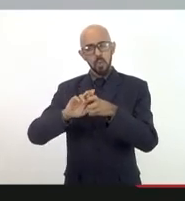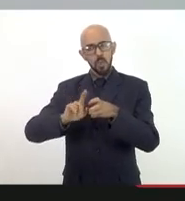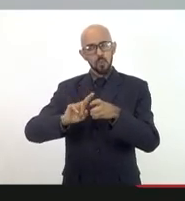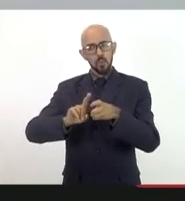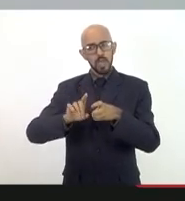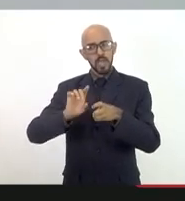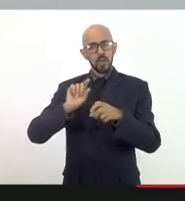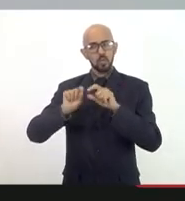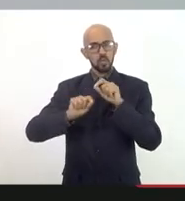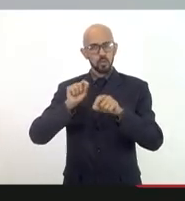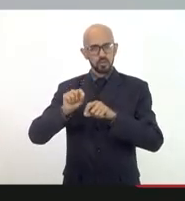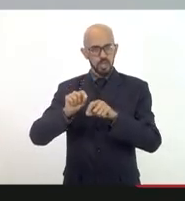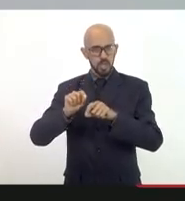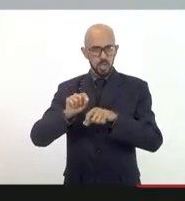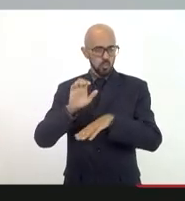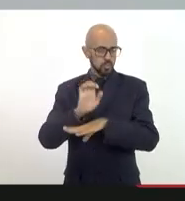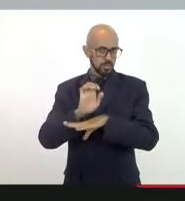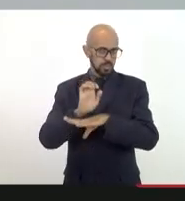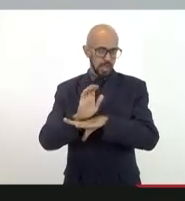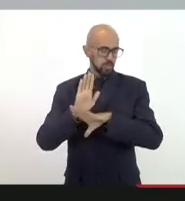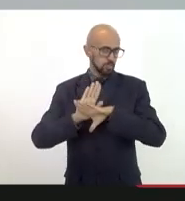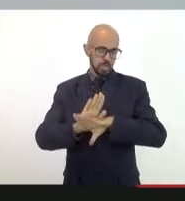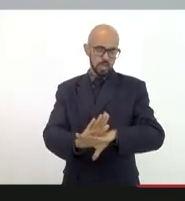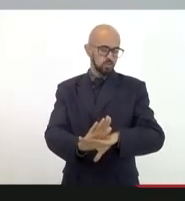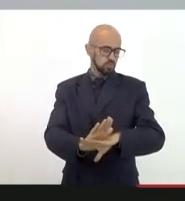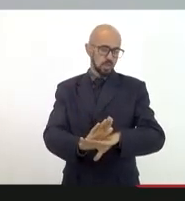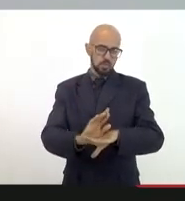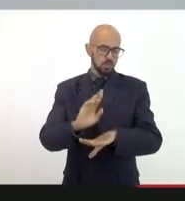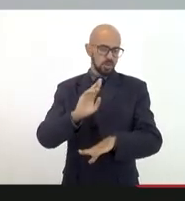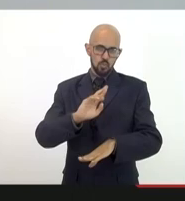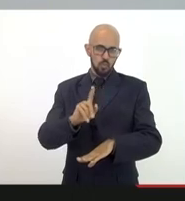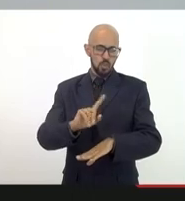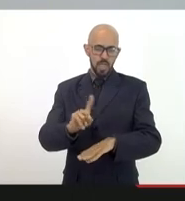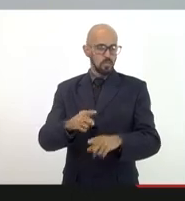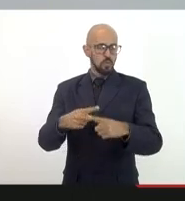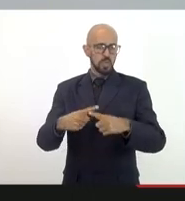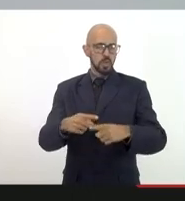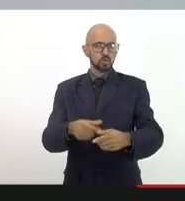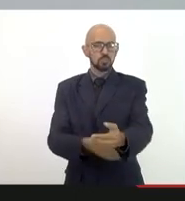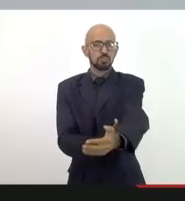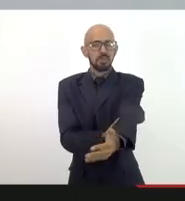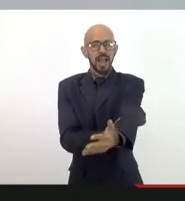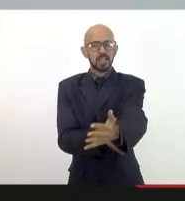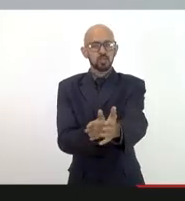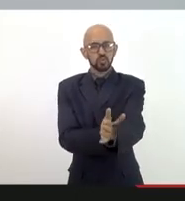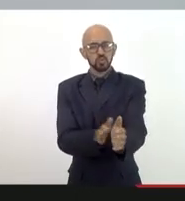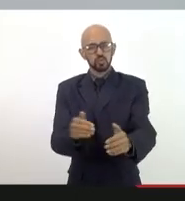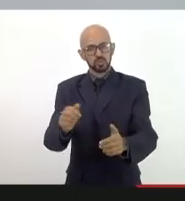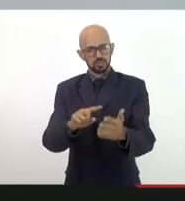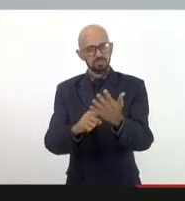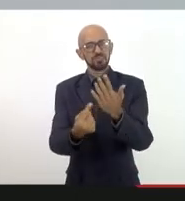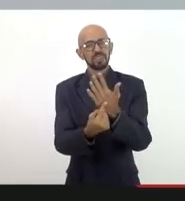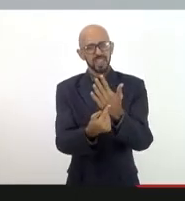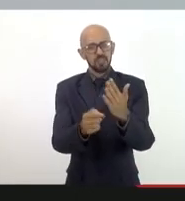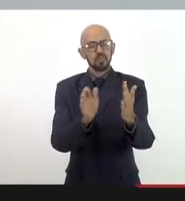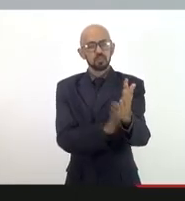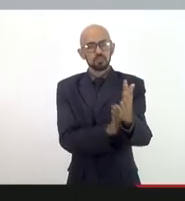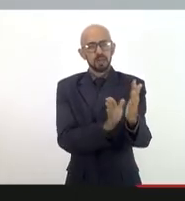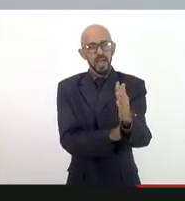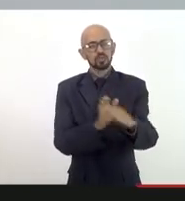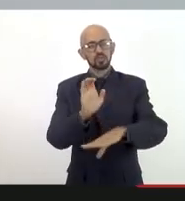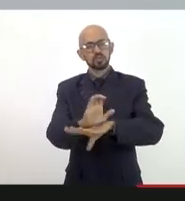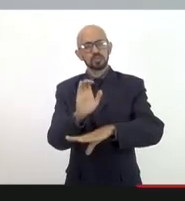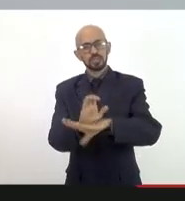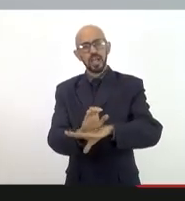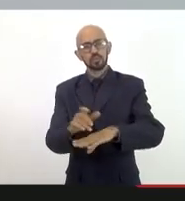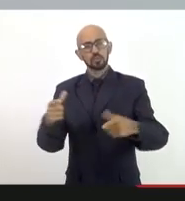braços longos do Estado, do poder público, que, aliás, estão muito encurtados, esses braços, mas os próprios coletivos, as próprias associações dos